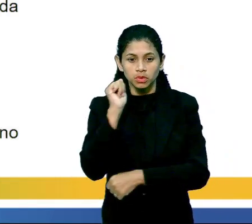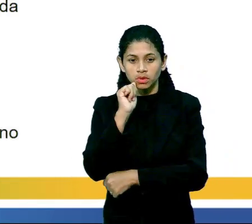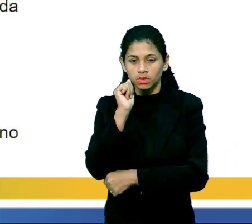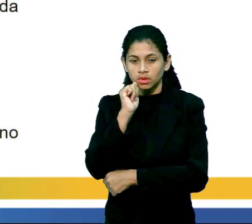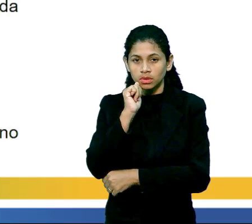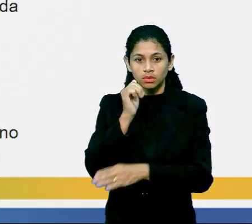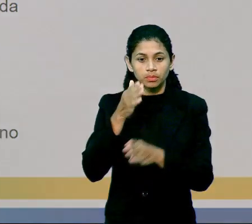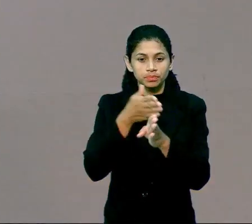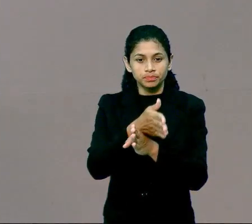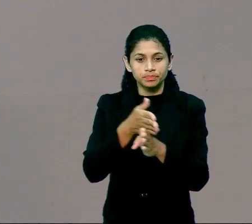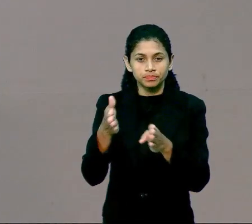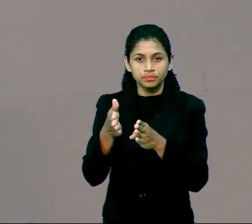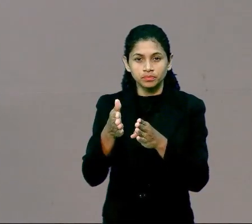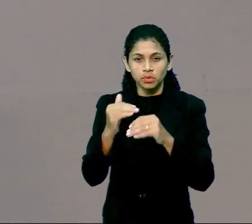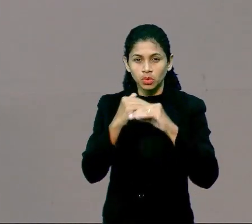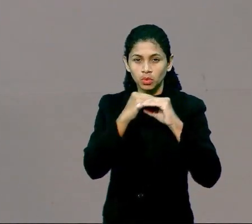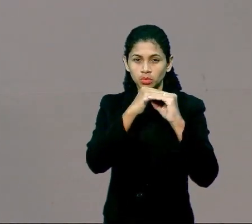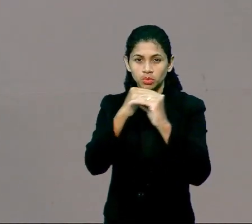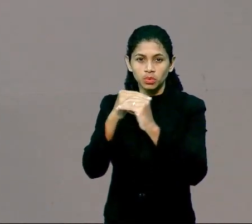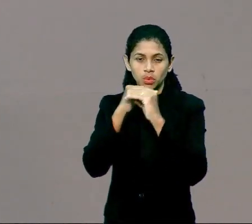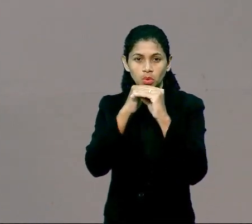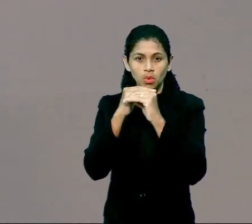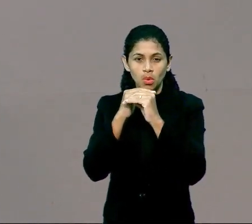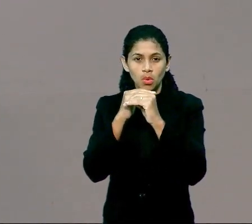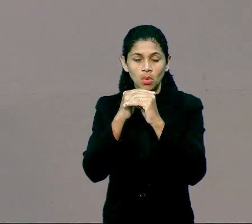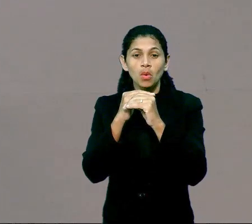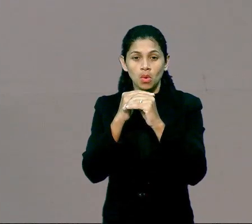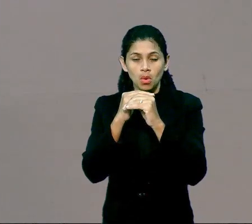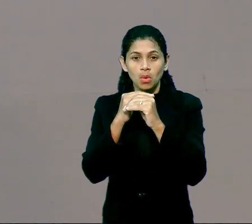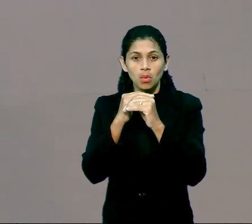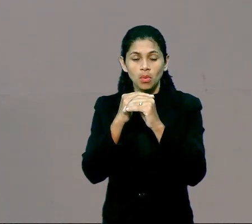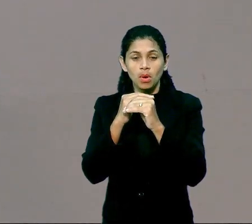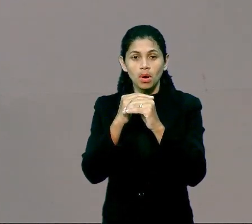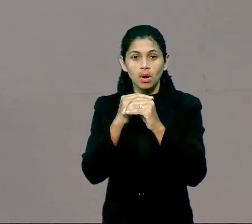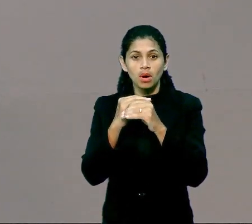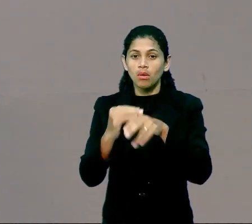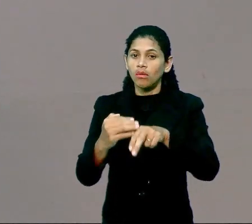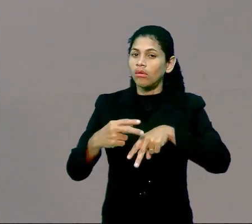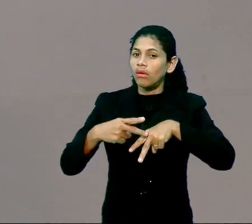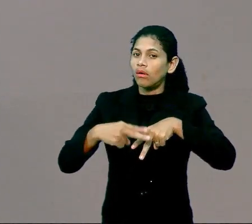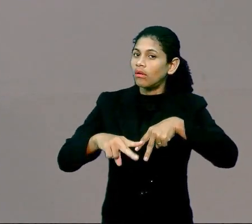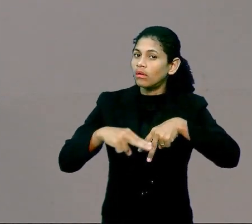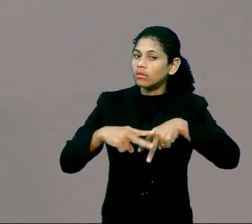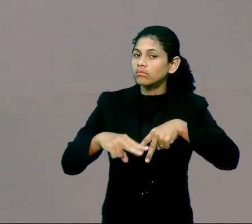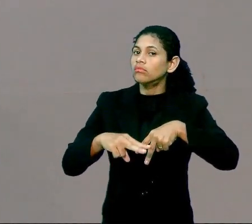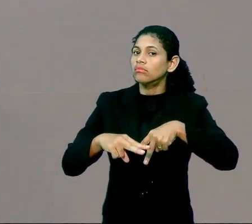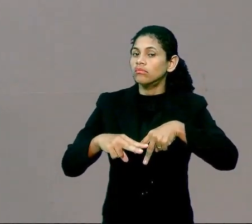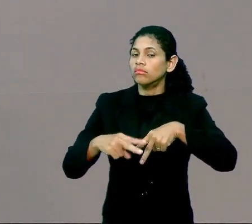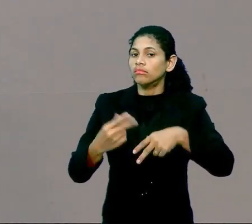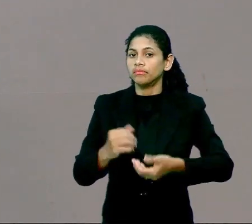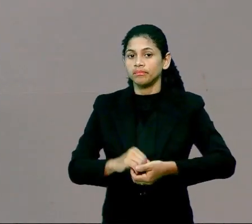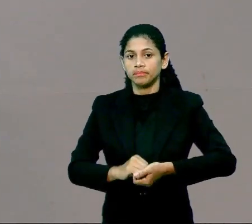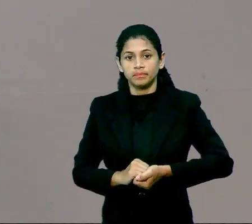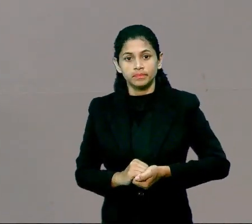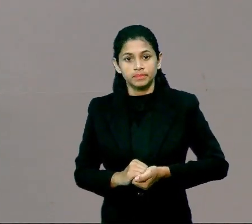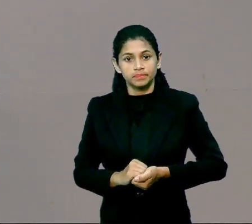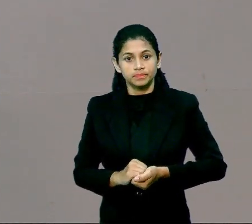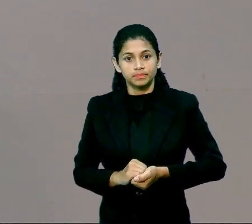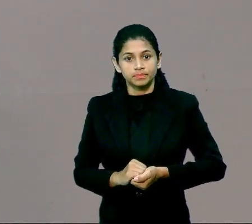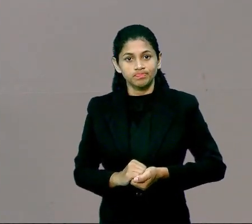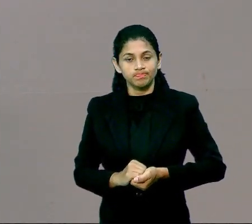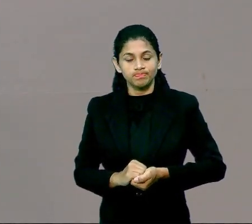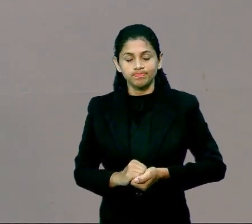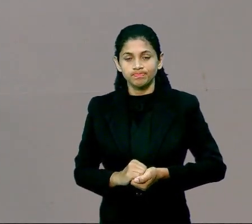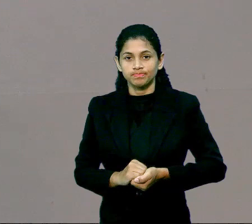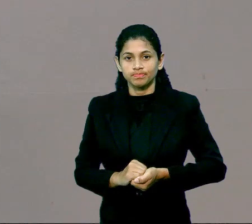esportiva alinhada ao seu gênero. A gente já sabe que uma questão de problematização não é uma